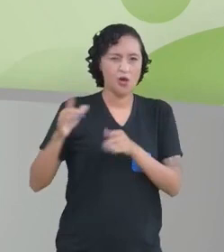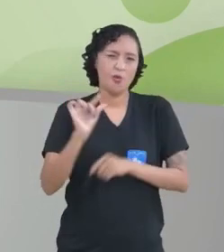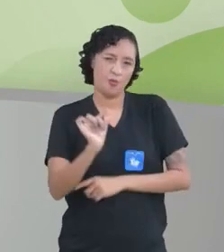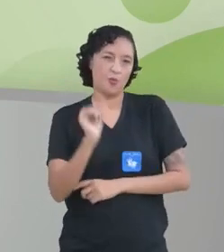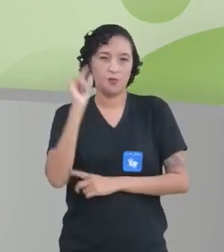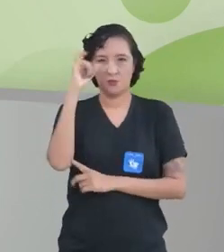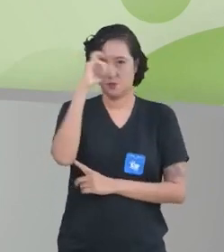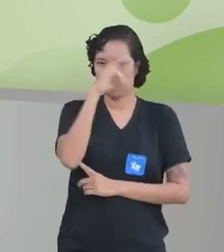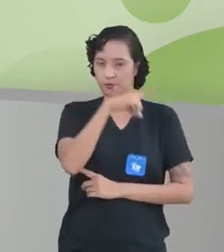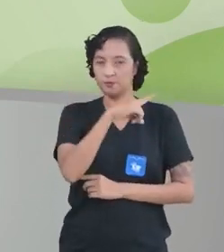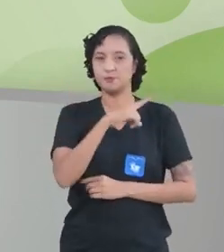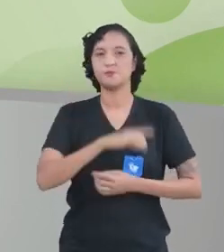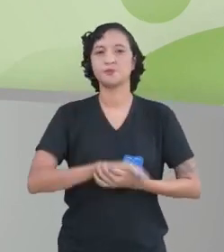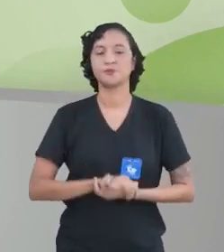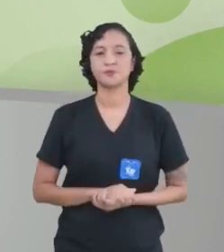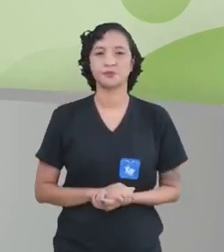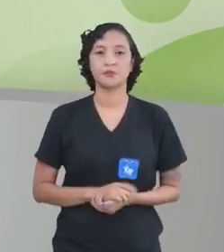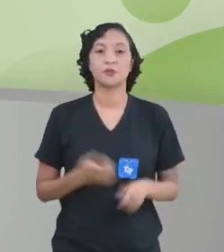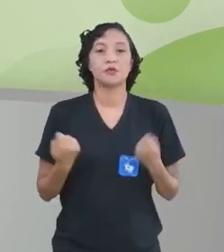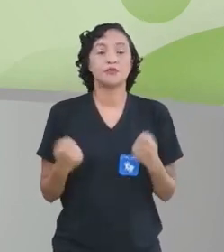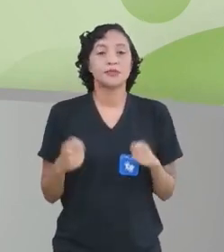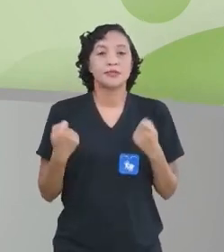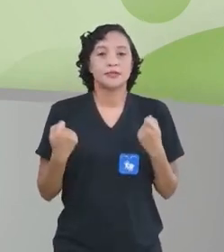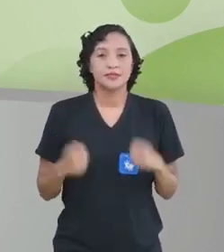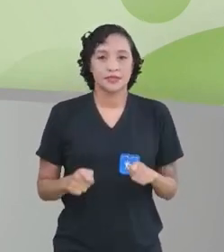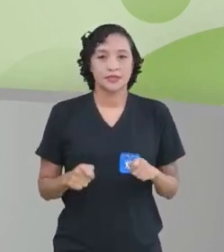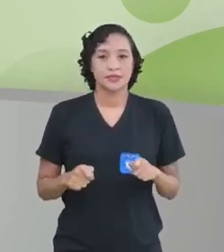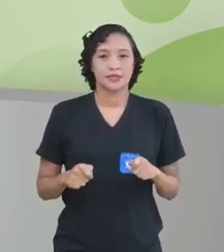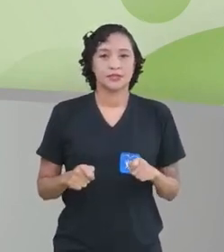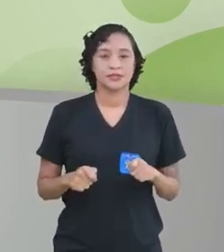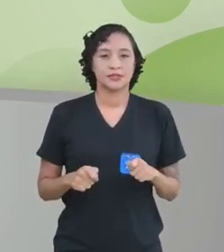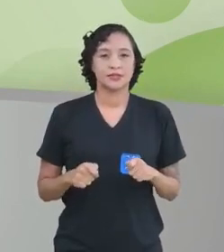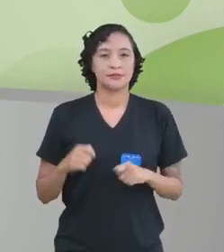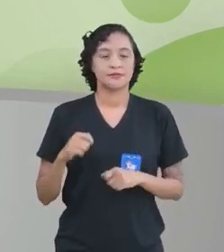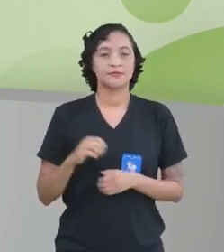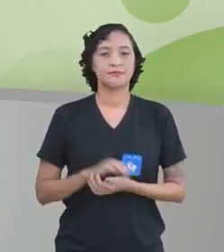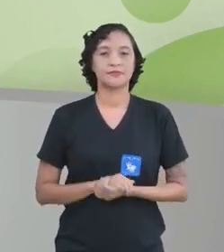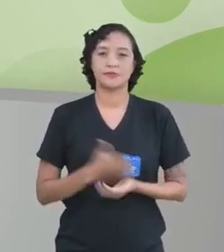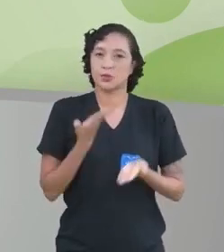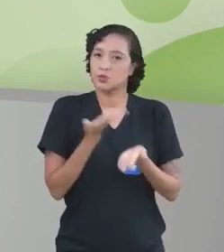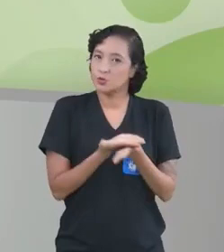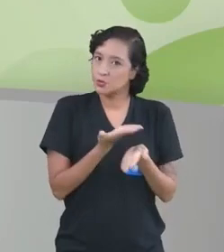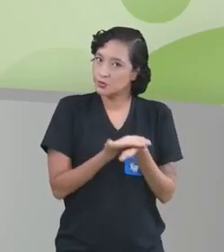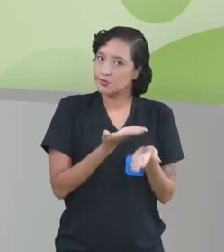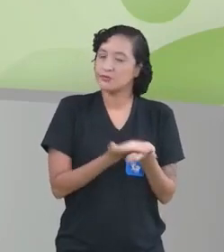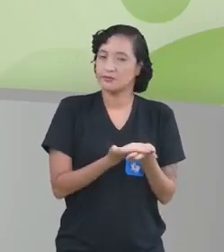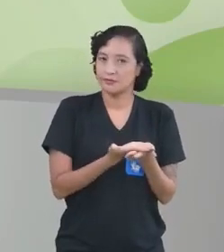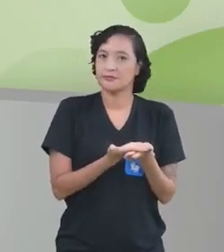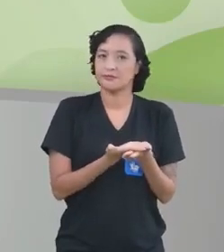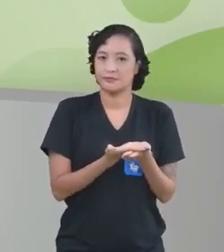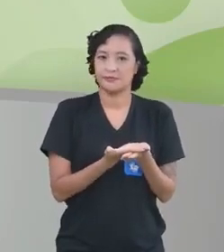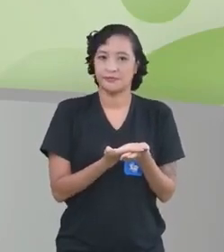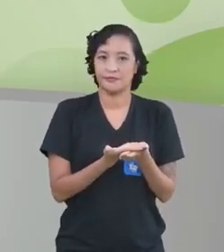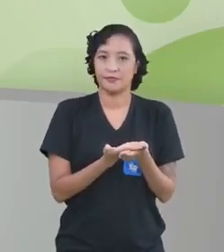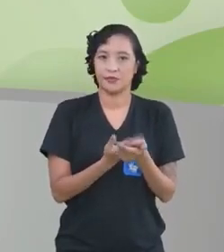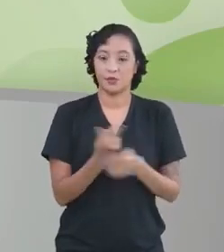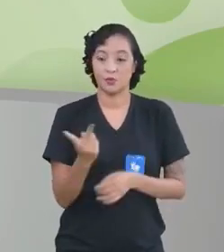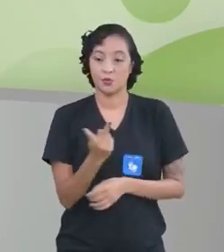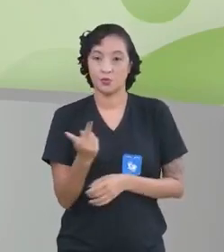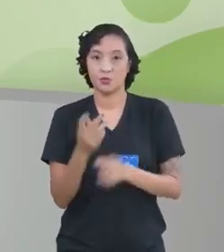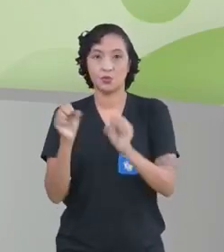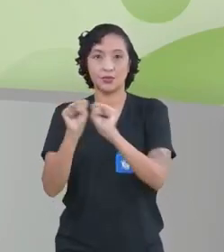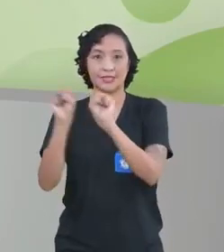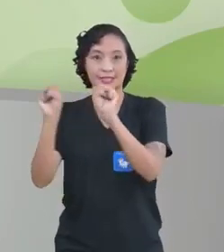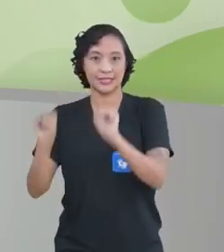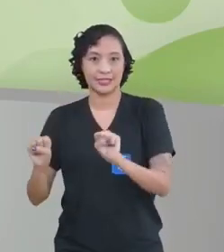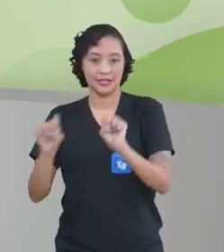nós precisamos, né, meus pequenos cientistas, estudar os 2 sistemas que são